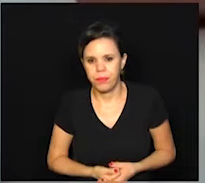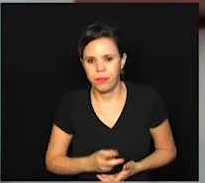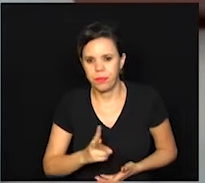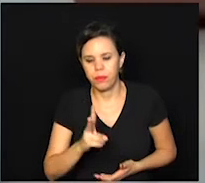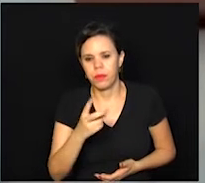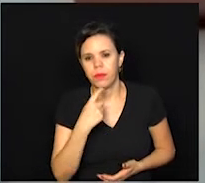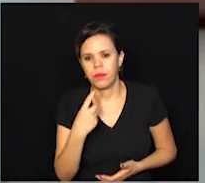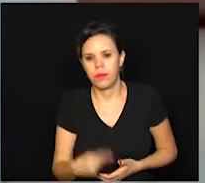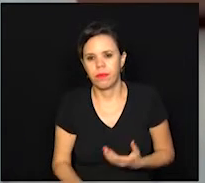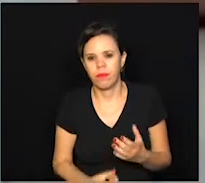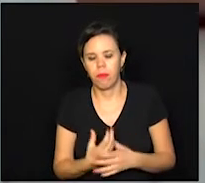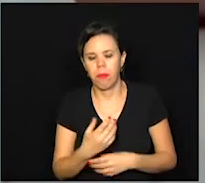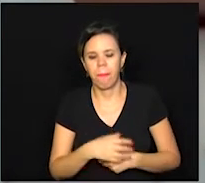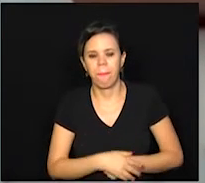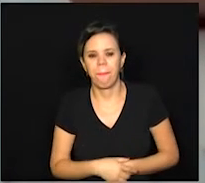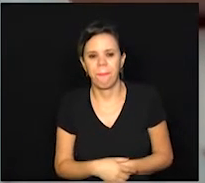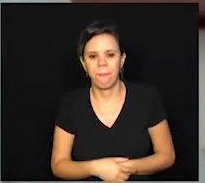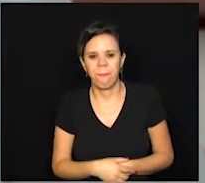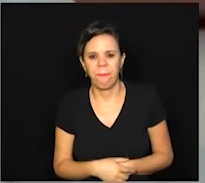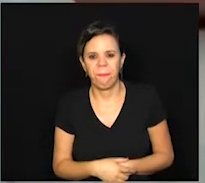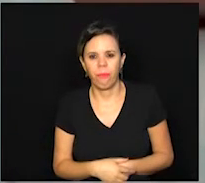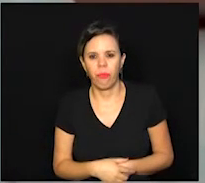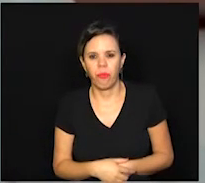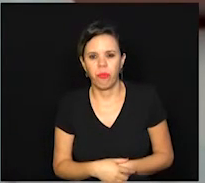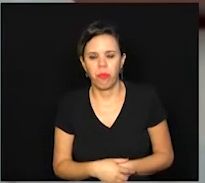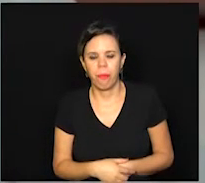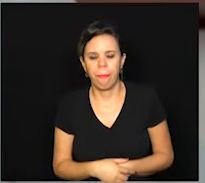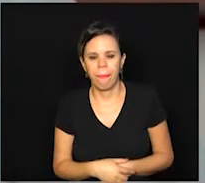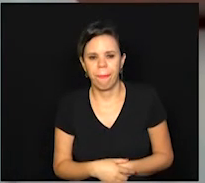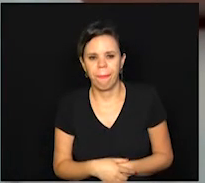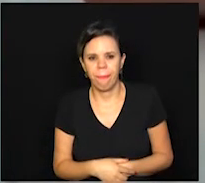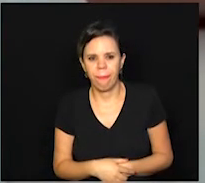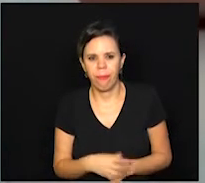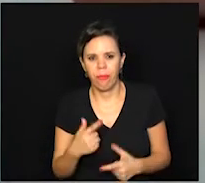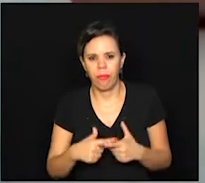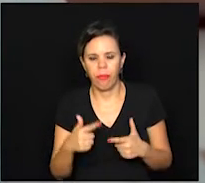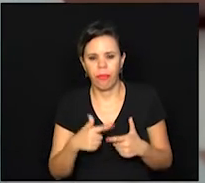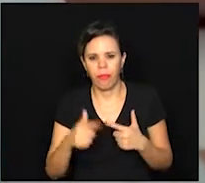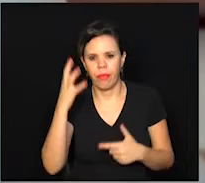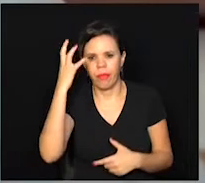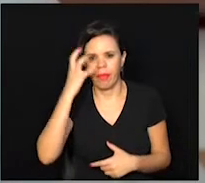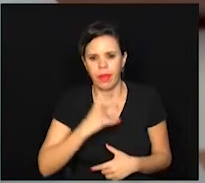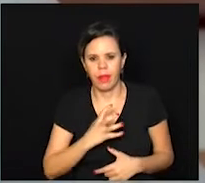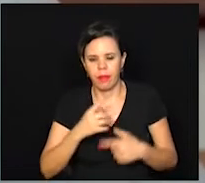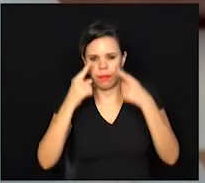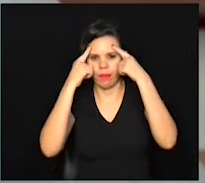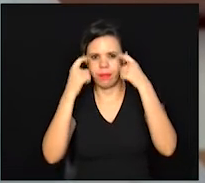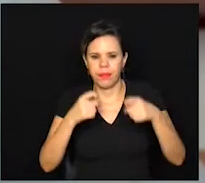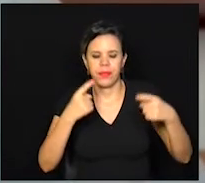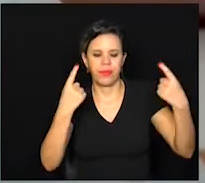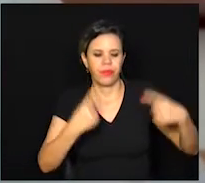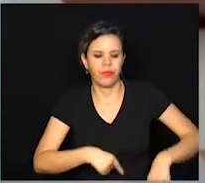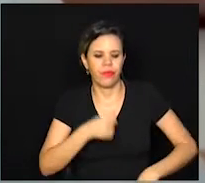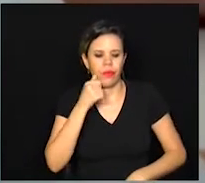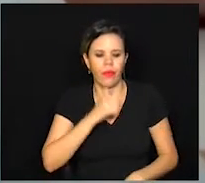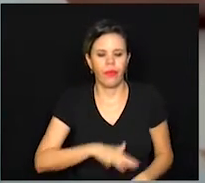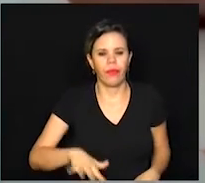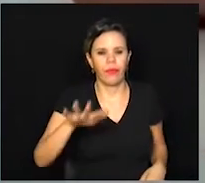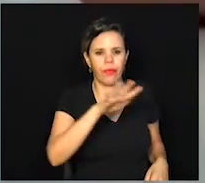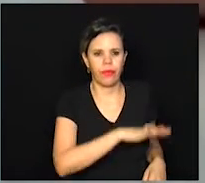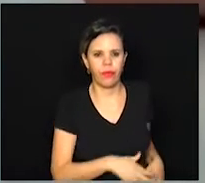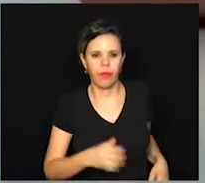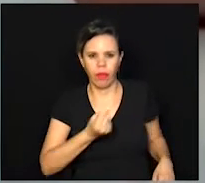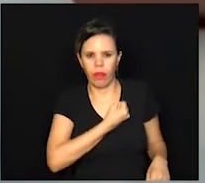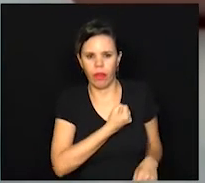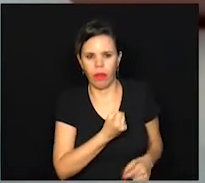em Campinas, né? Um problema seríssimo em relação à violência contra as mulheres, com números